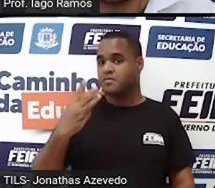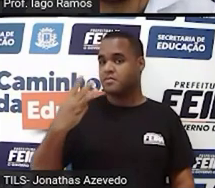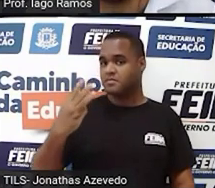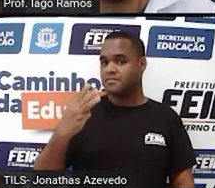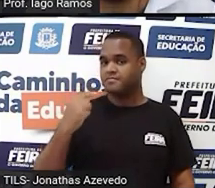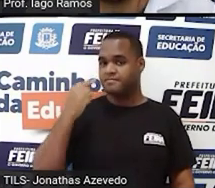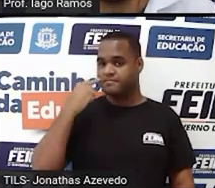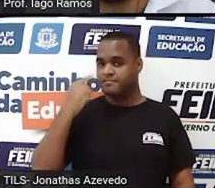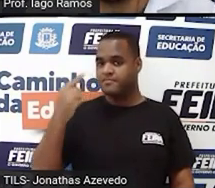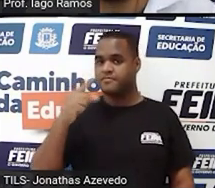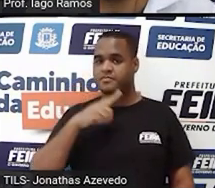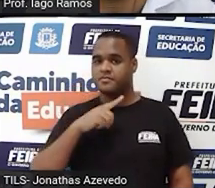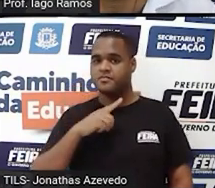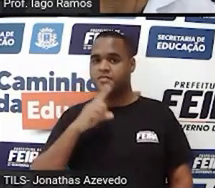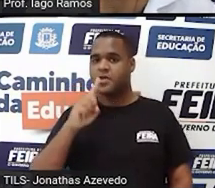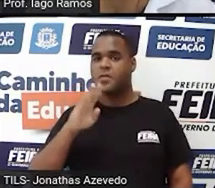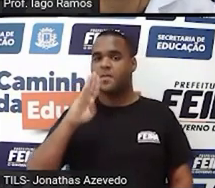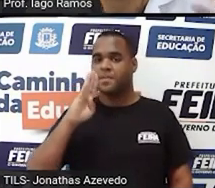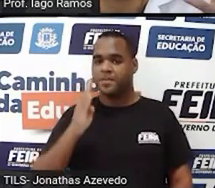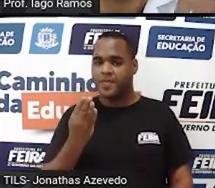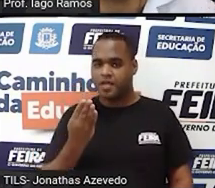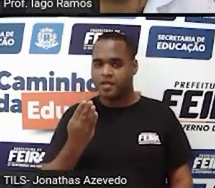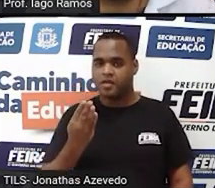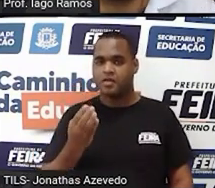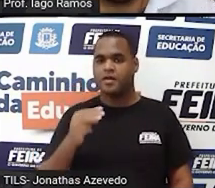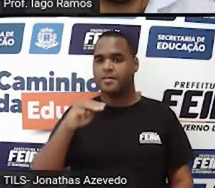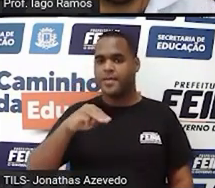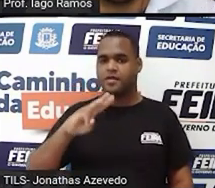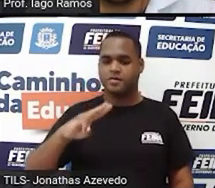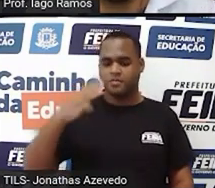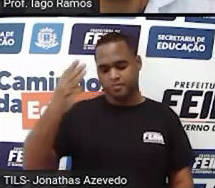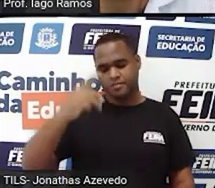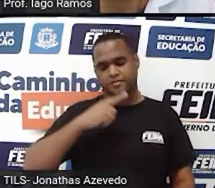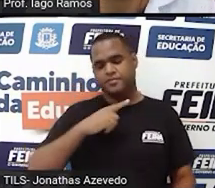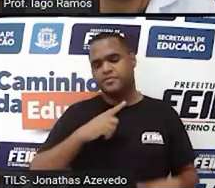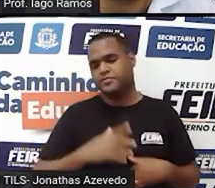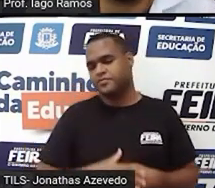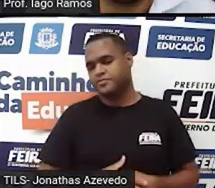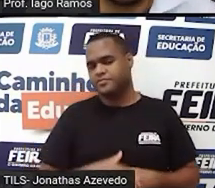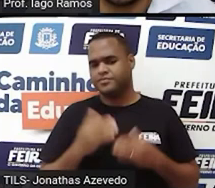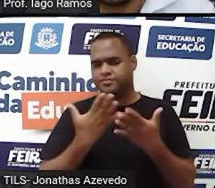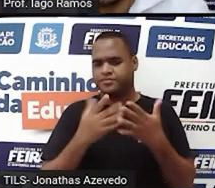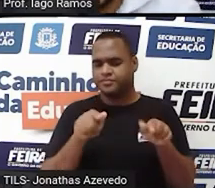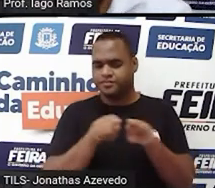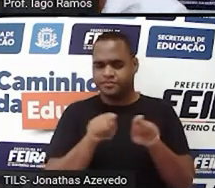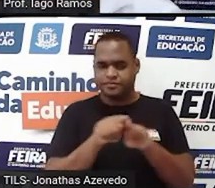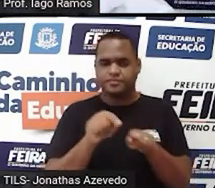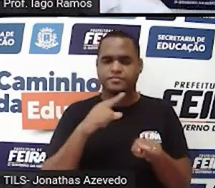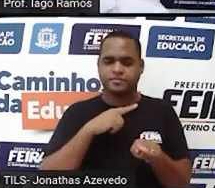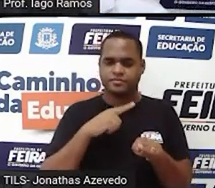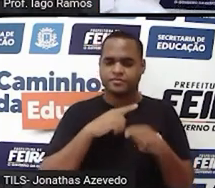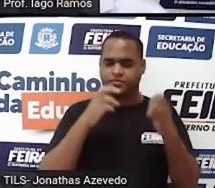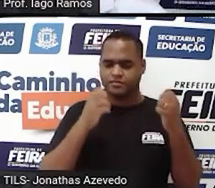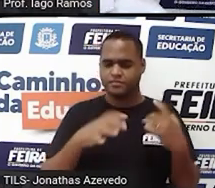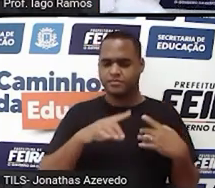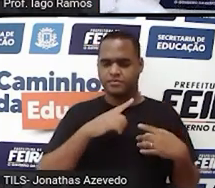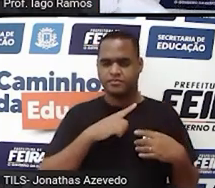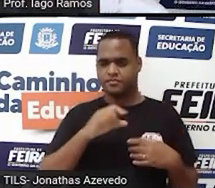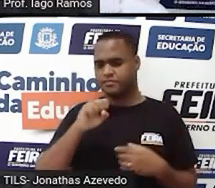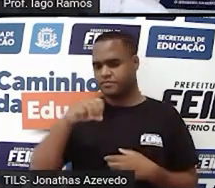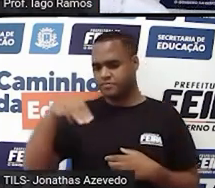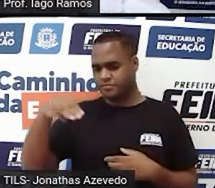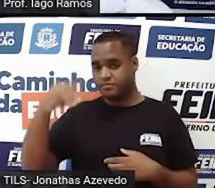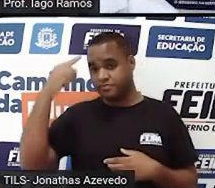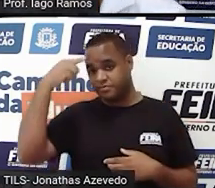você tem aqui um bilhão de metros cúbicos E você tem também ali a do